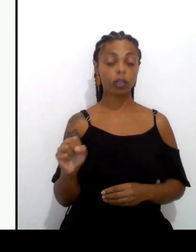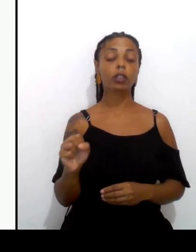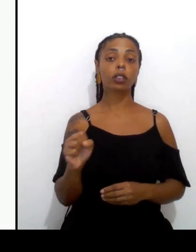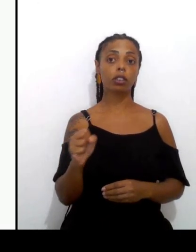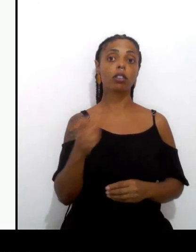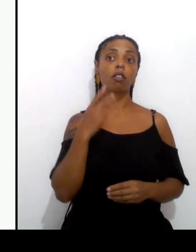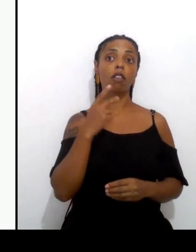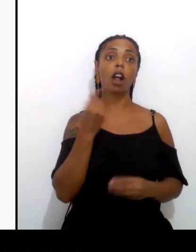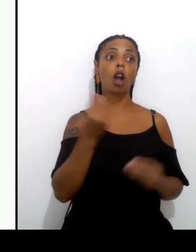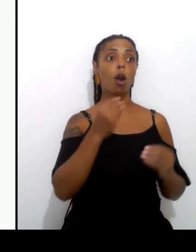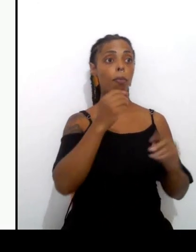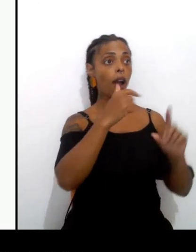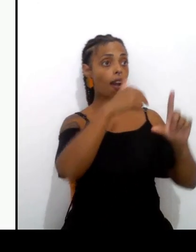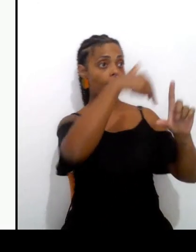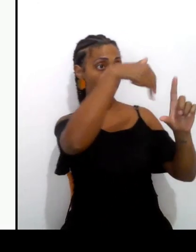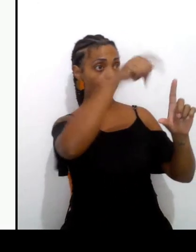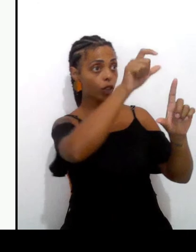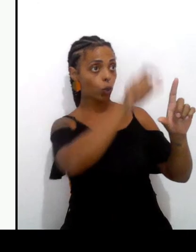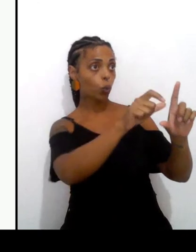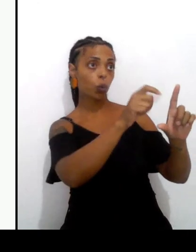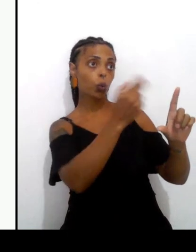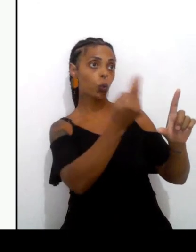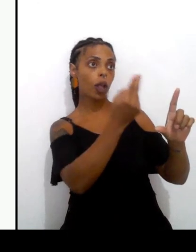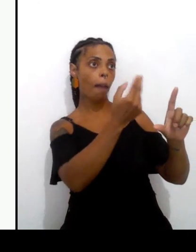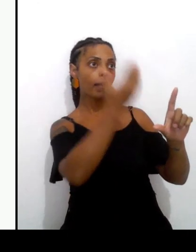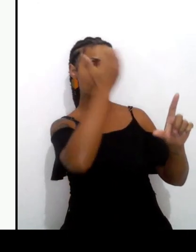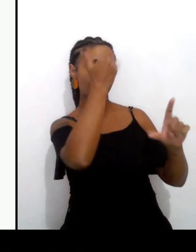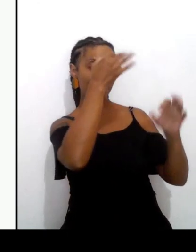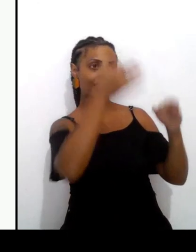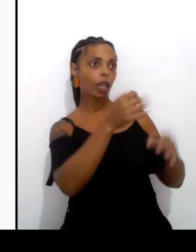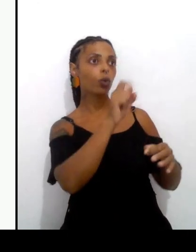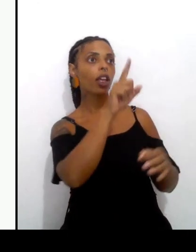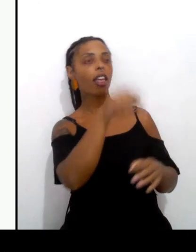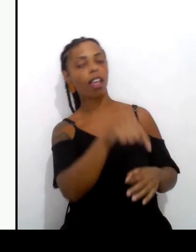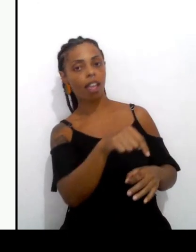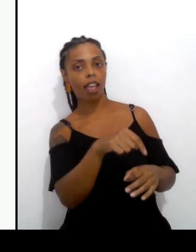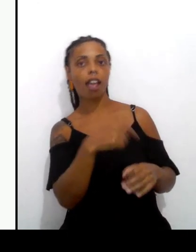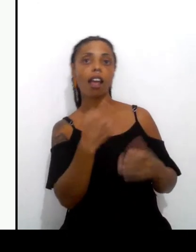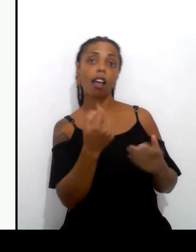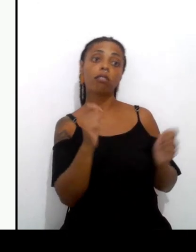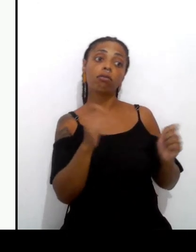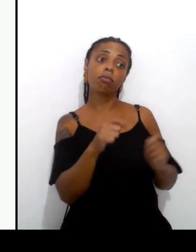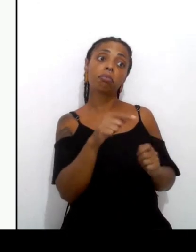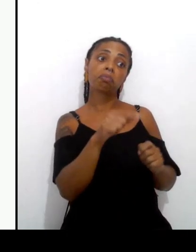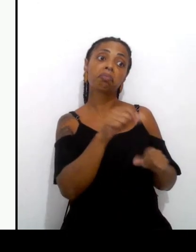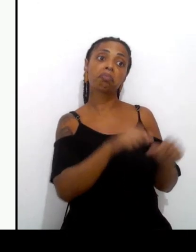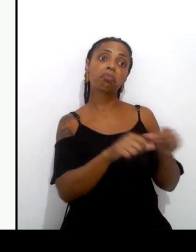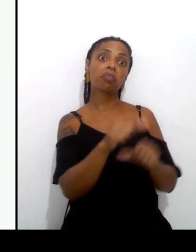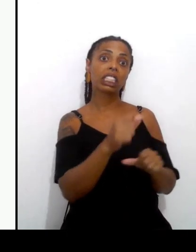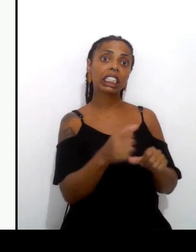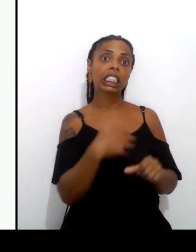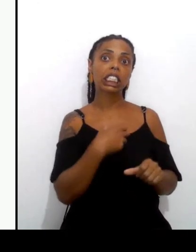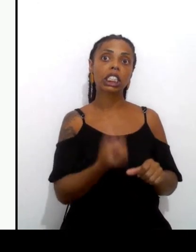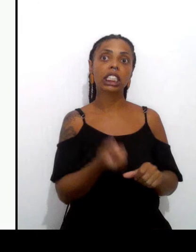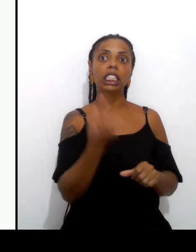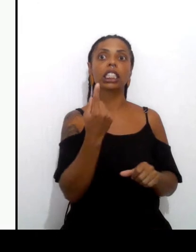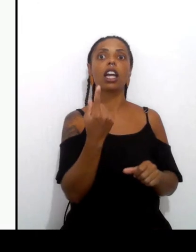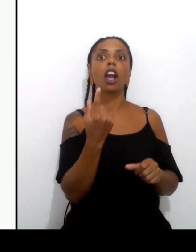que em alguns casos parece levar essas estruturas a se tornarem fluxos estranhos ou